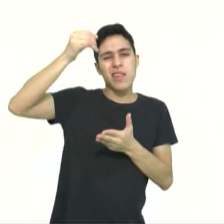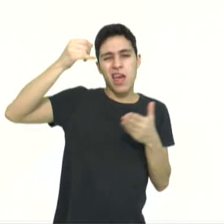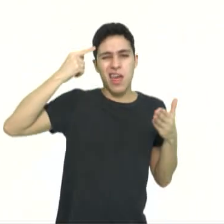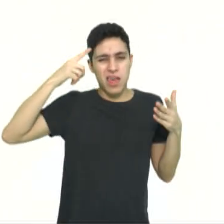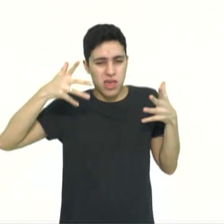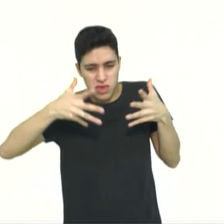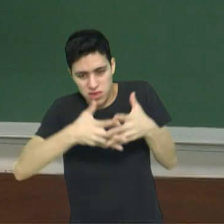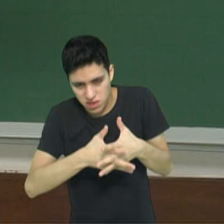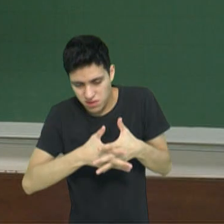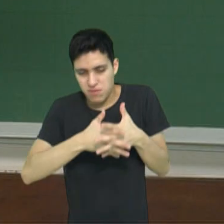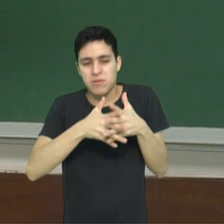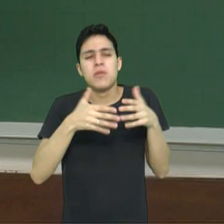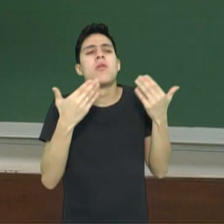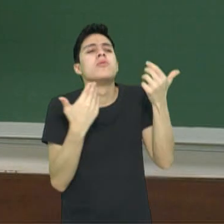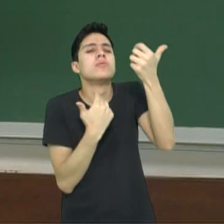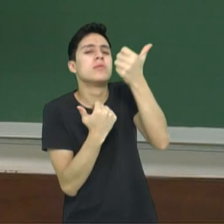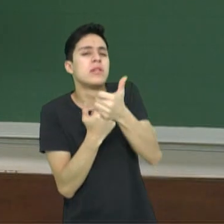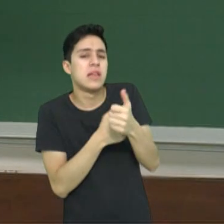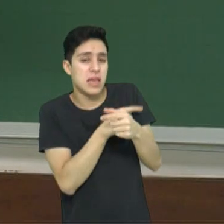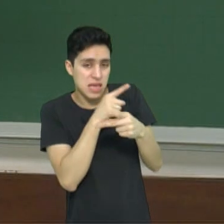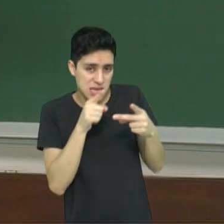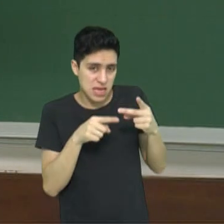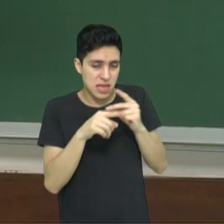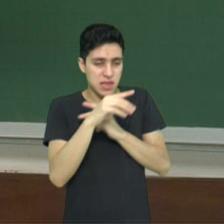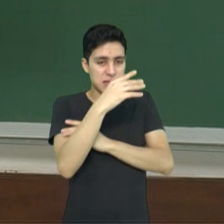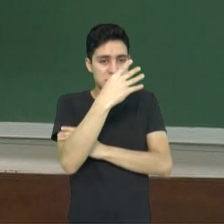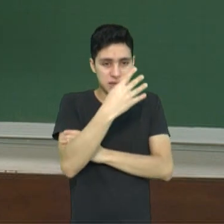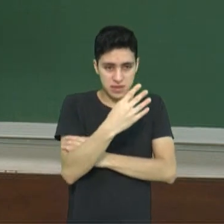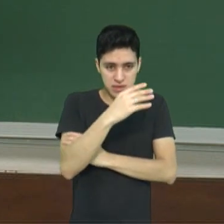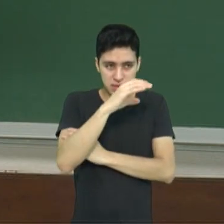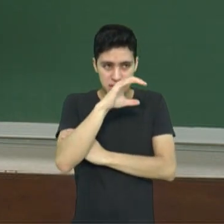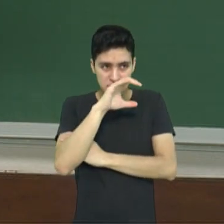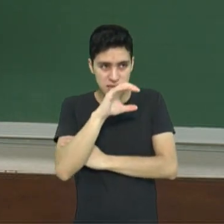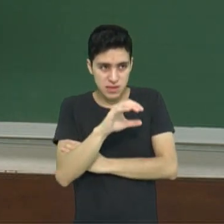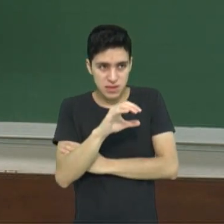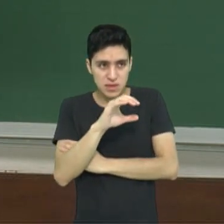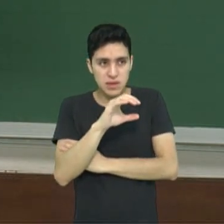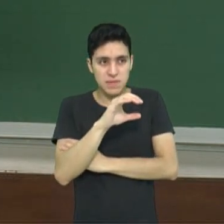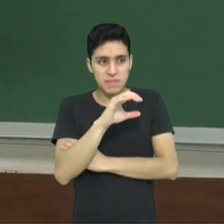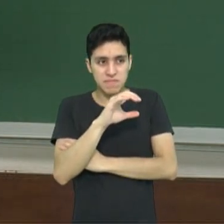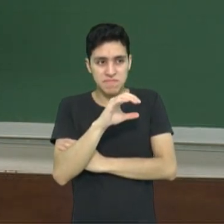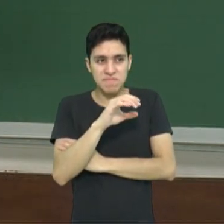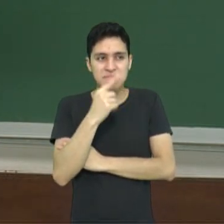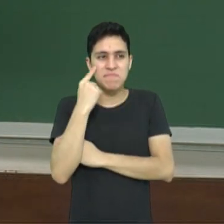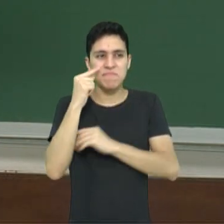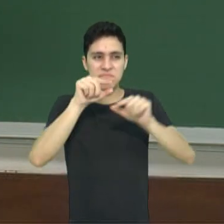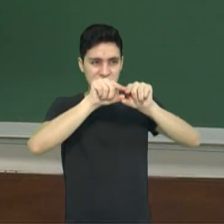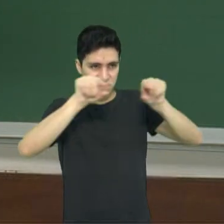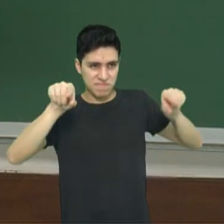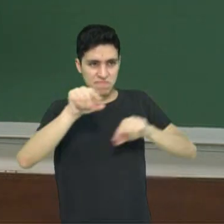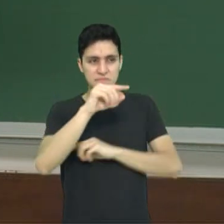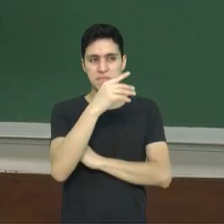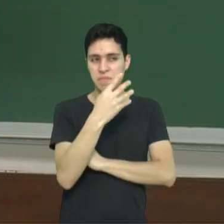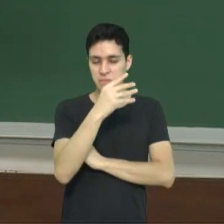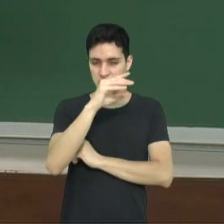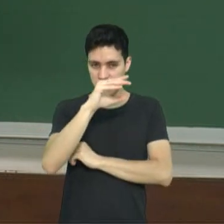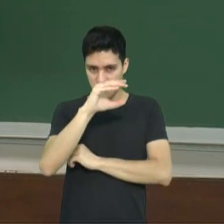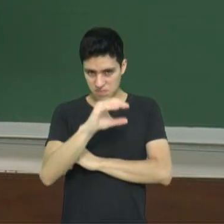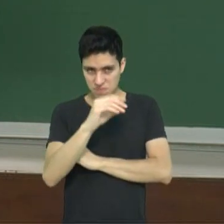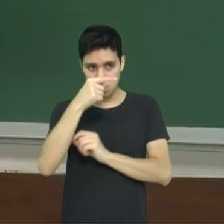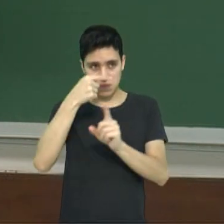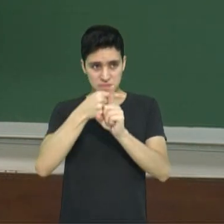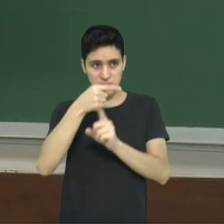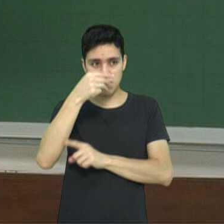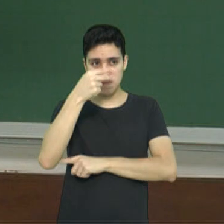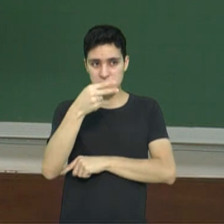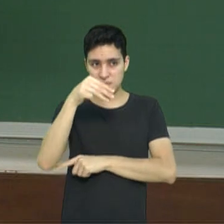vamos substituir é a segunda. 4C mais 2M igual 54. Copia ela, tá? Tá aqui, ó, copiadinha.